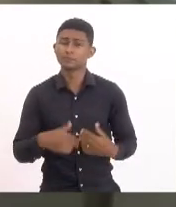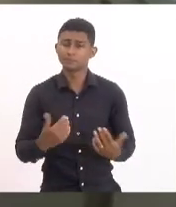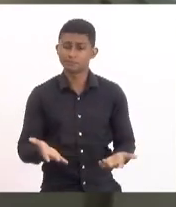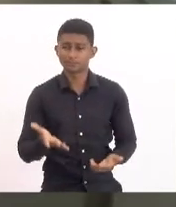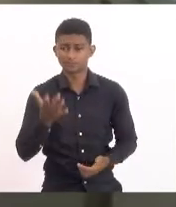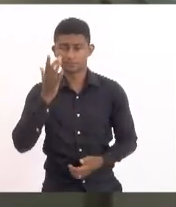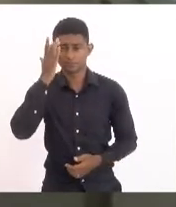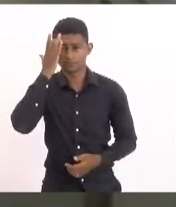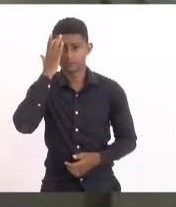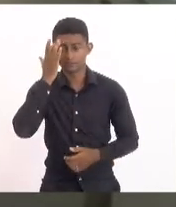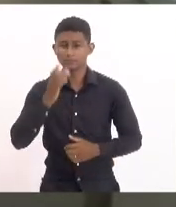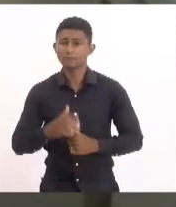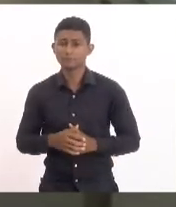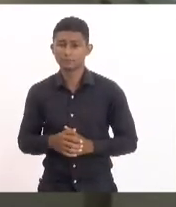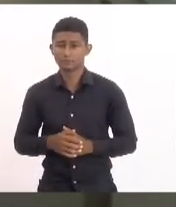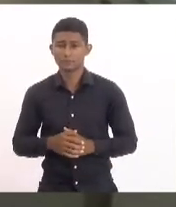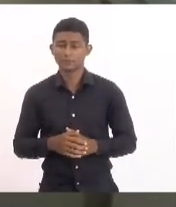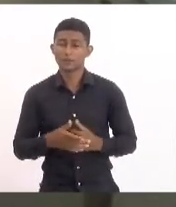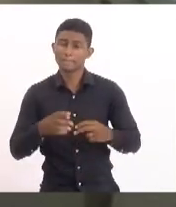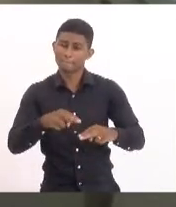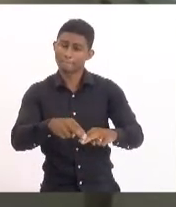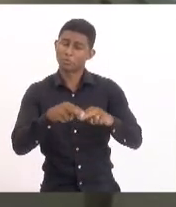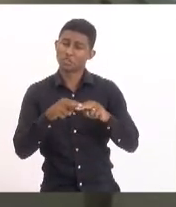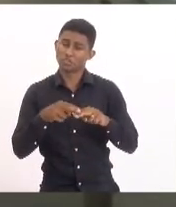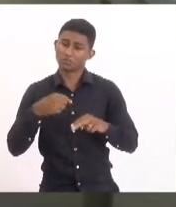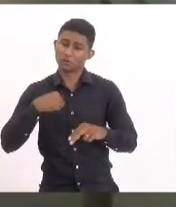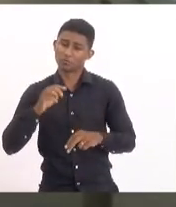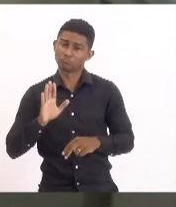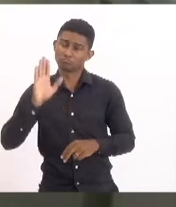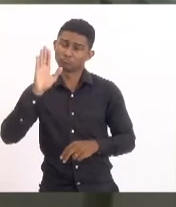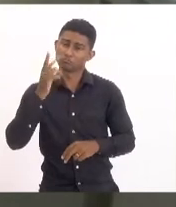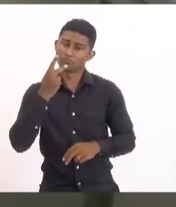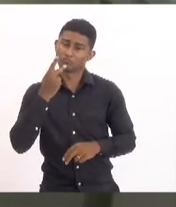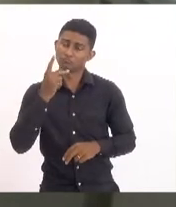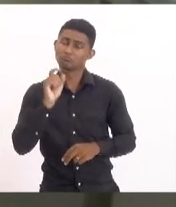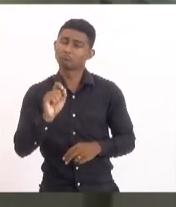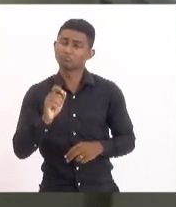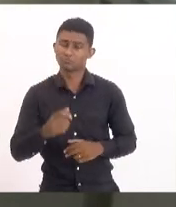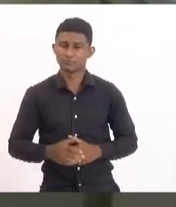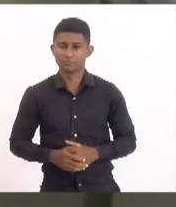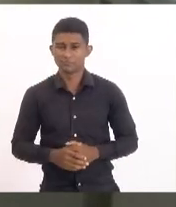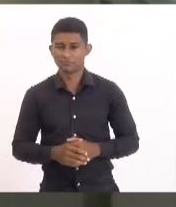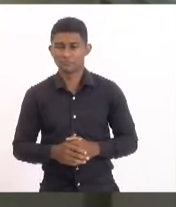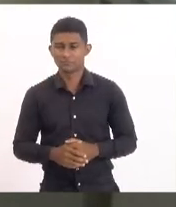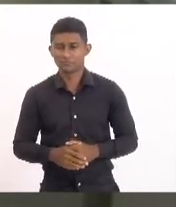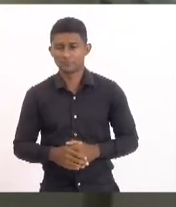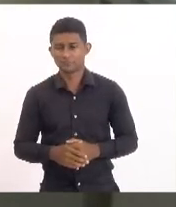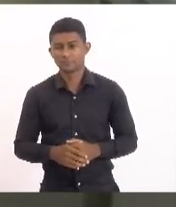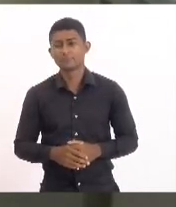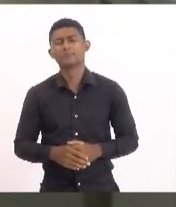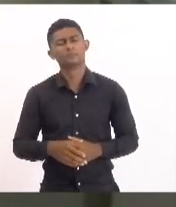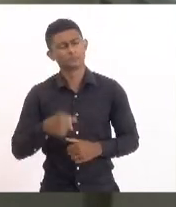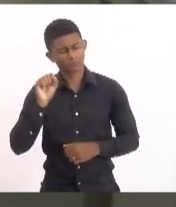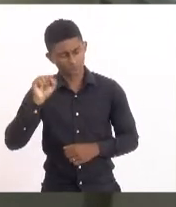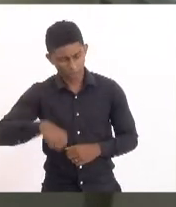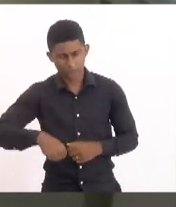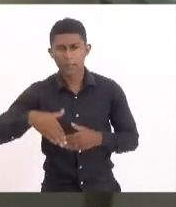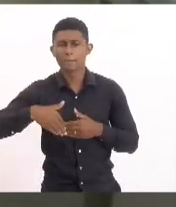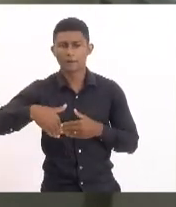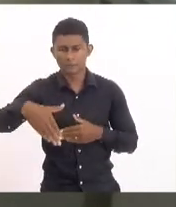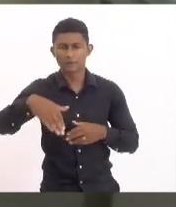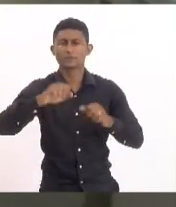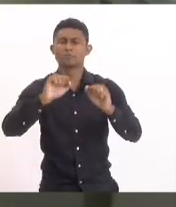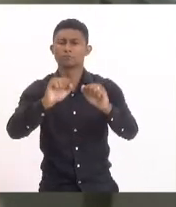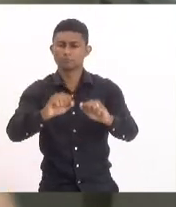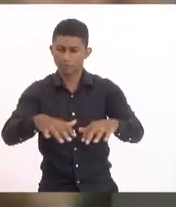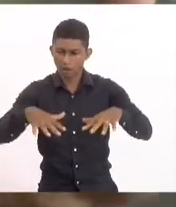quis encaminhar essa discussão, eu acho salutar que se faça audiência pública, que